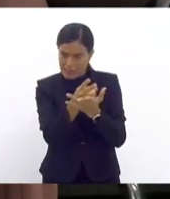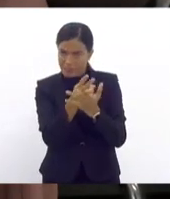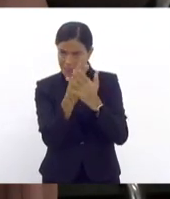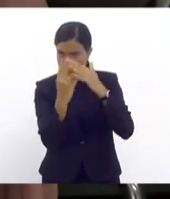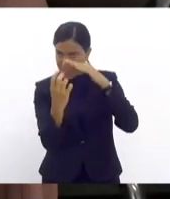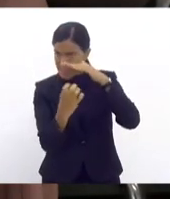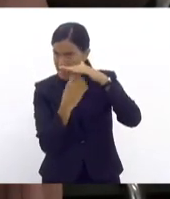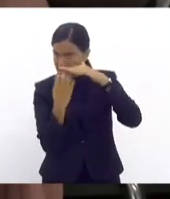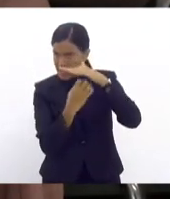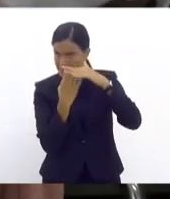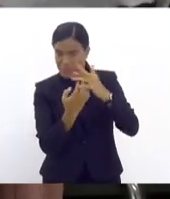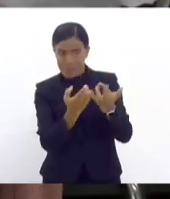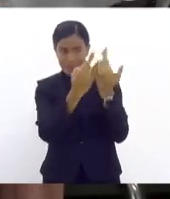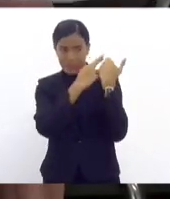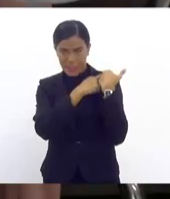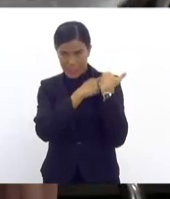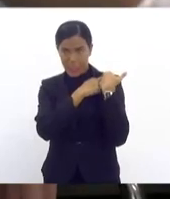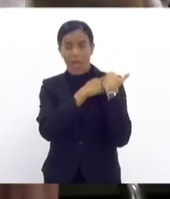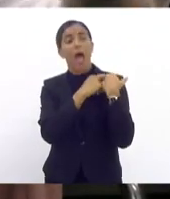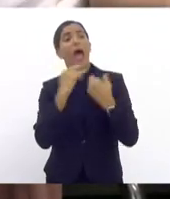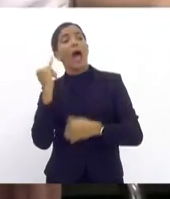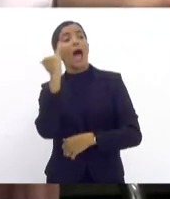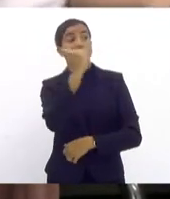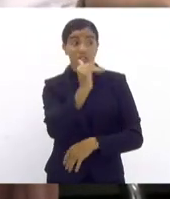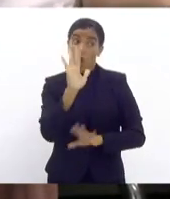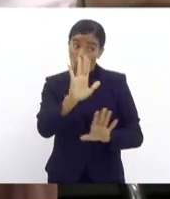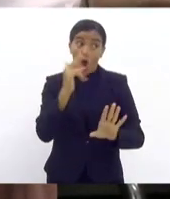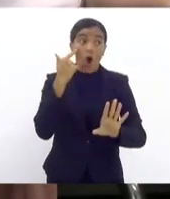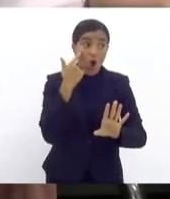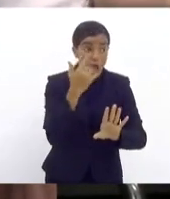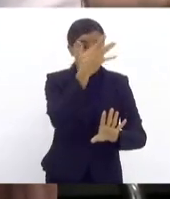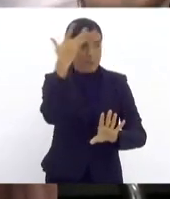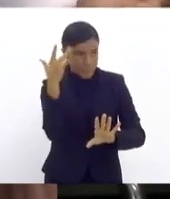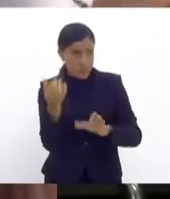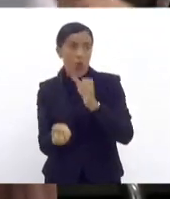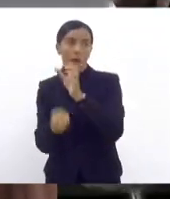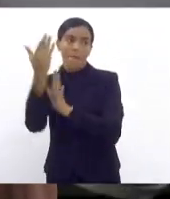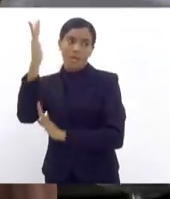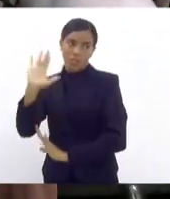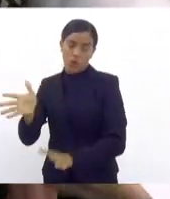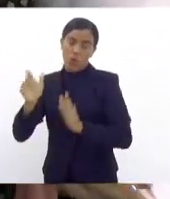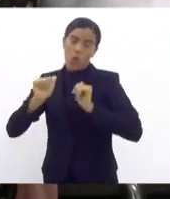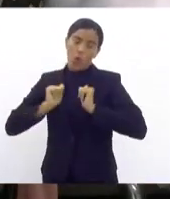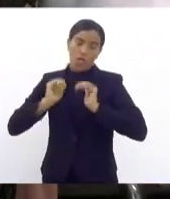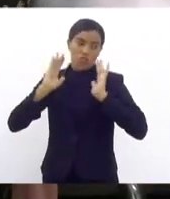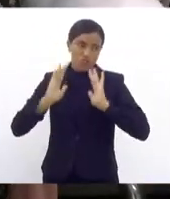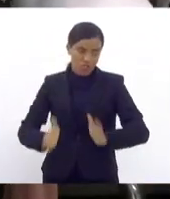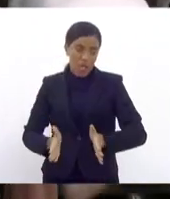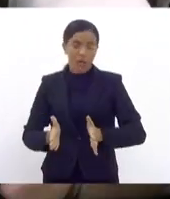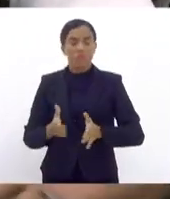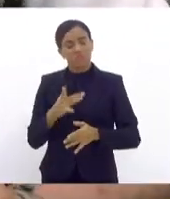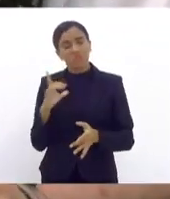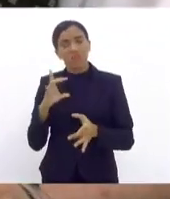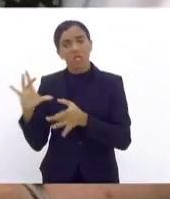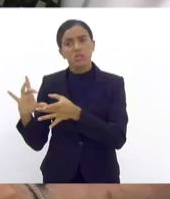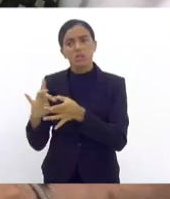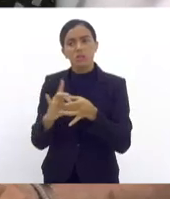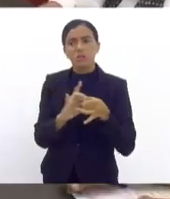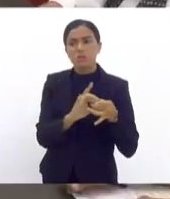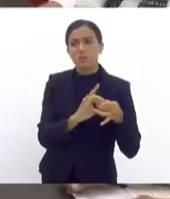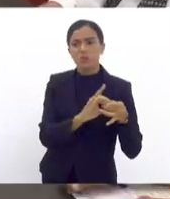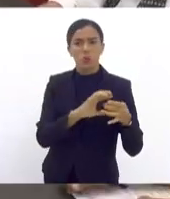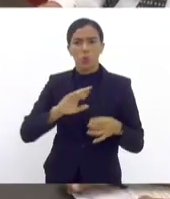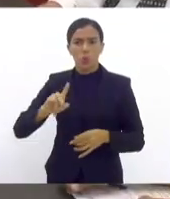isso comunicou o desaparecimento, comunica o reaparecimento. Exatamente. Exatamente. Sim, faz sentido. Não é